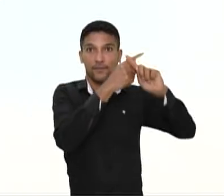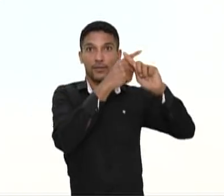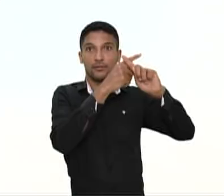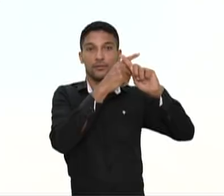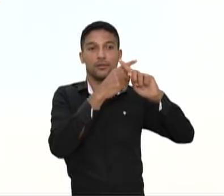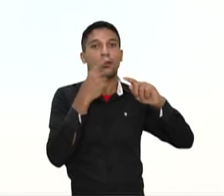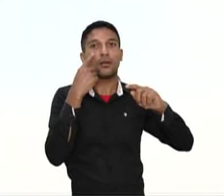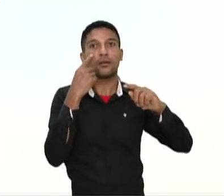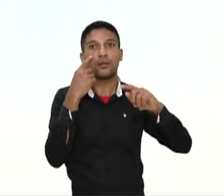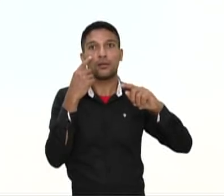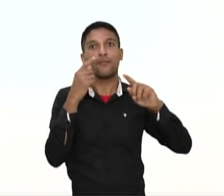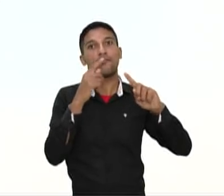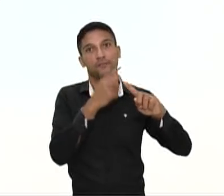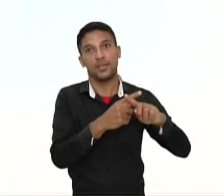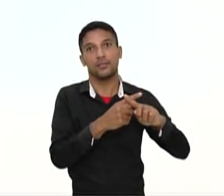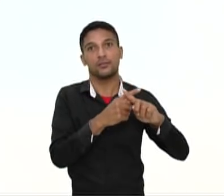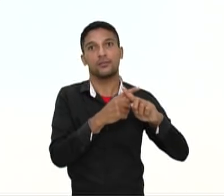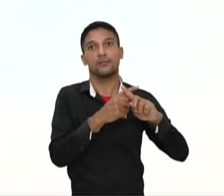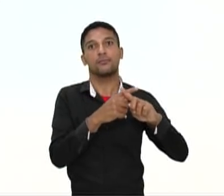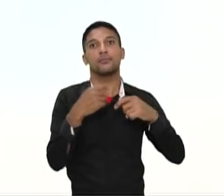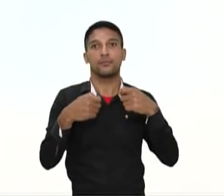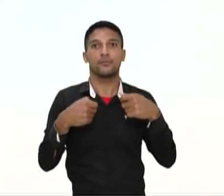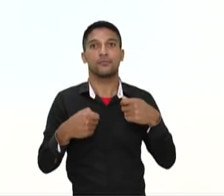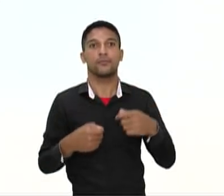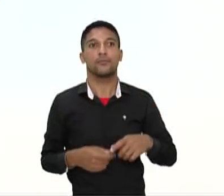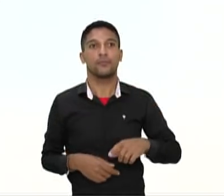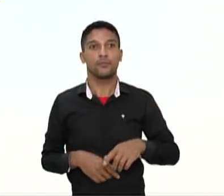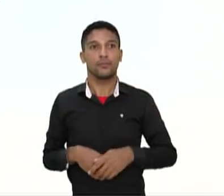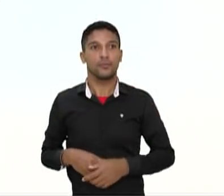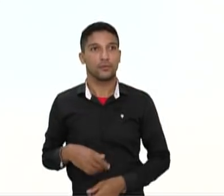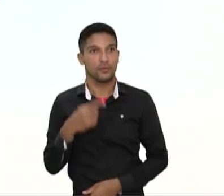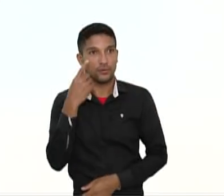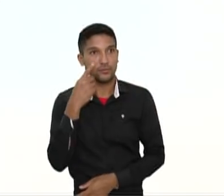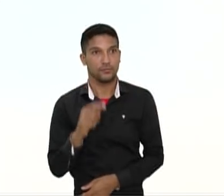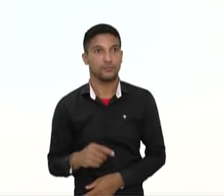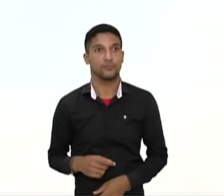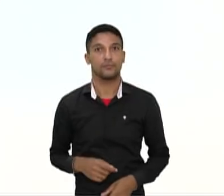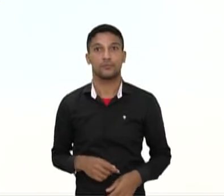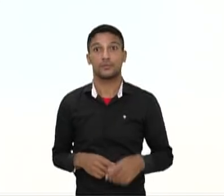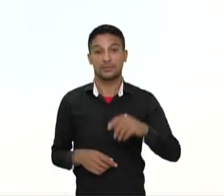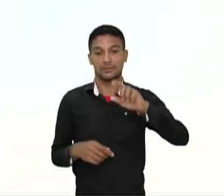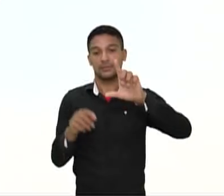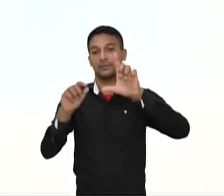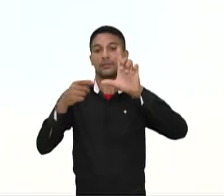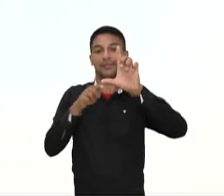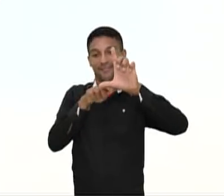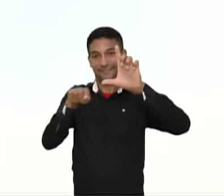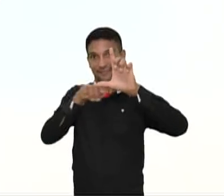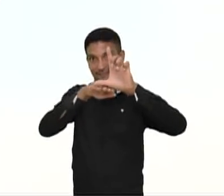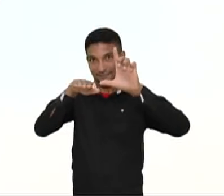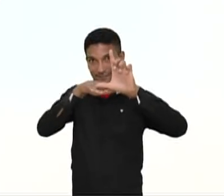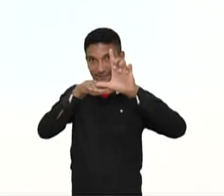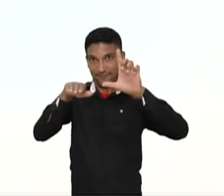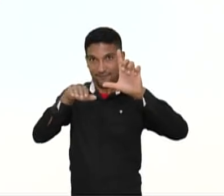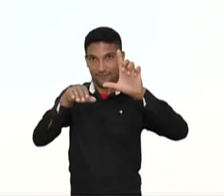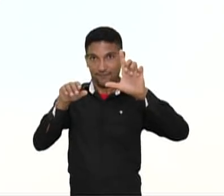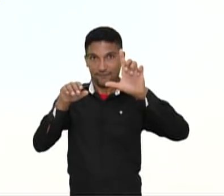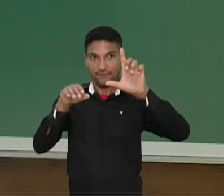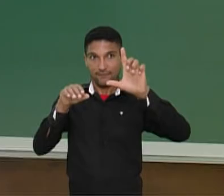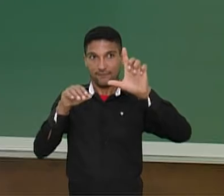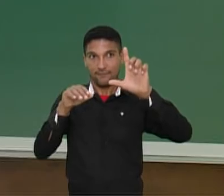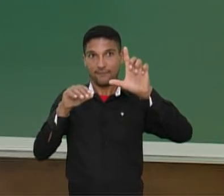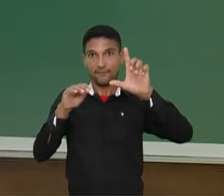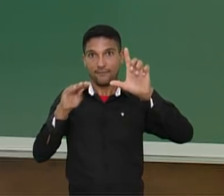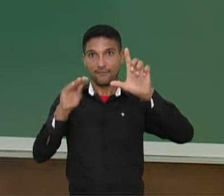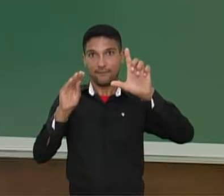que bonito aqui, ó. Cheio de coisa colorida aqui para você conseguir entender bem. Então, a área é base vezes altura.